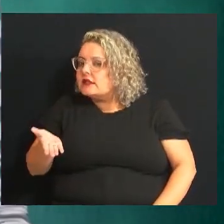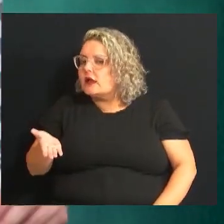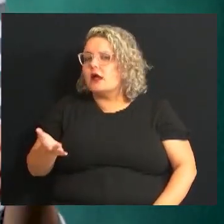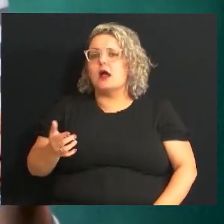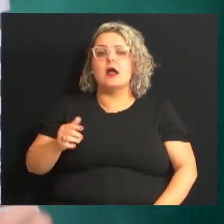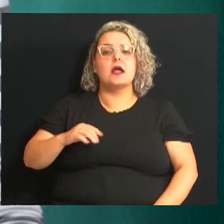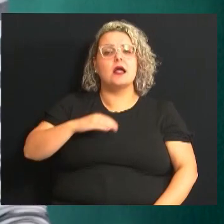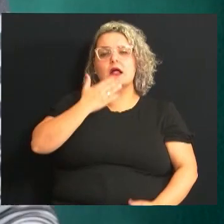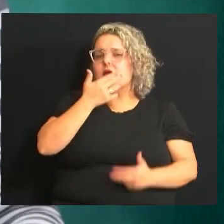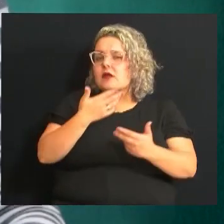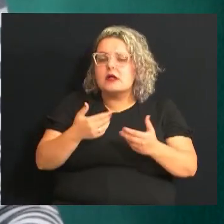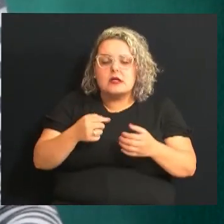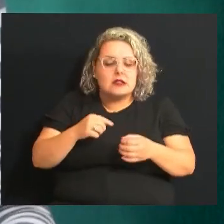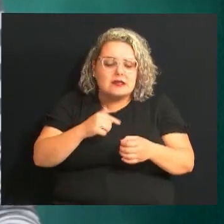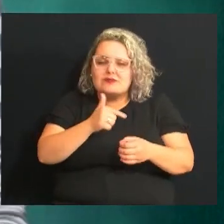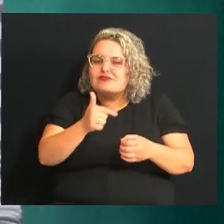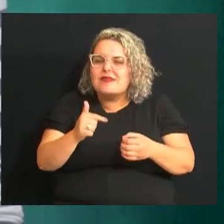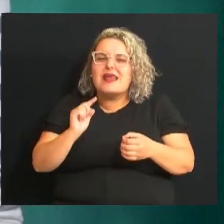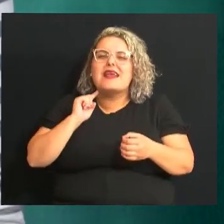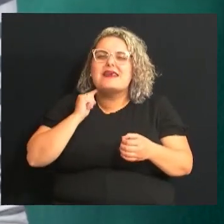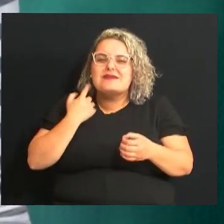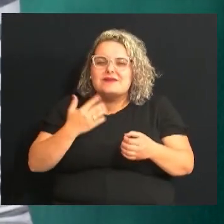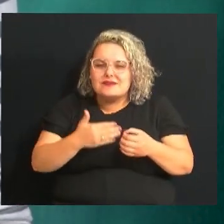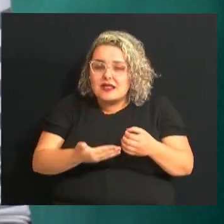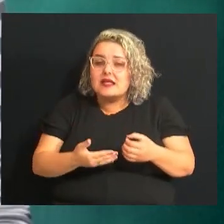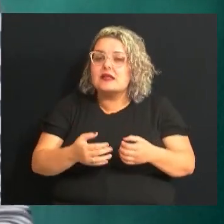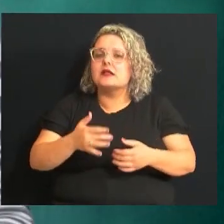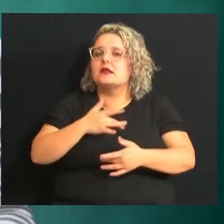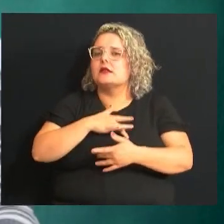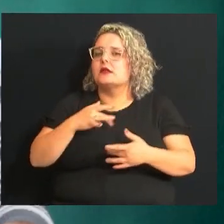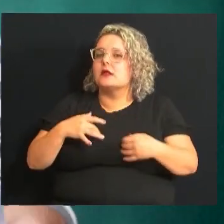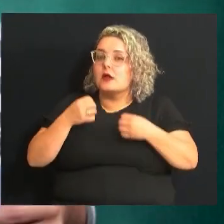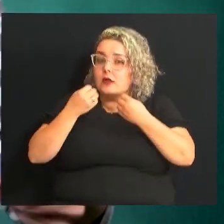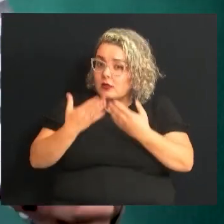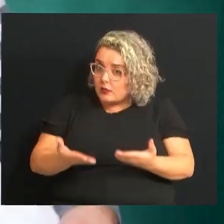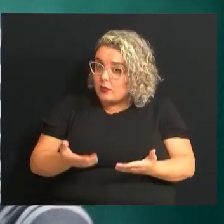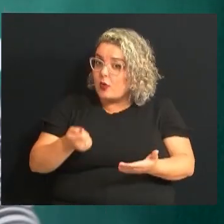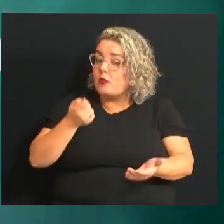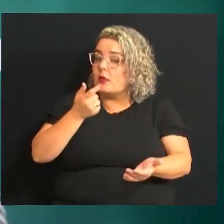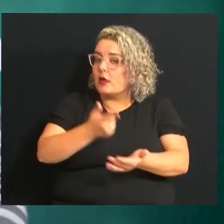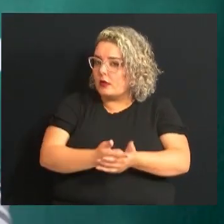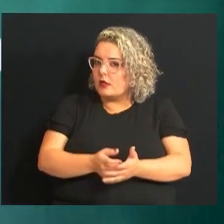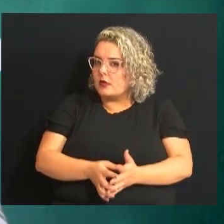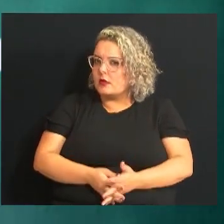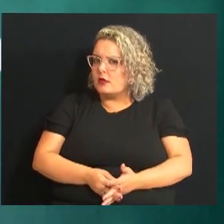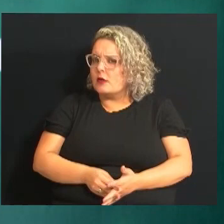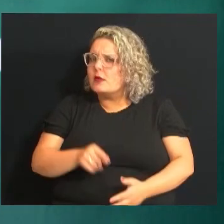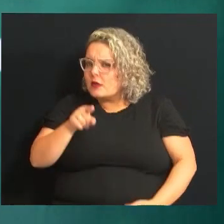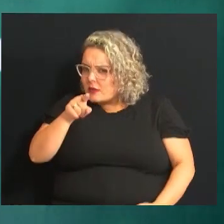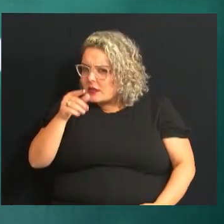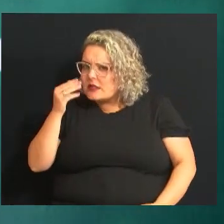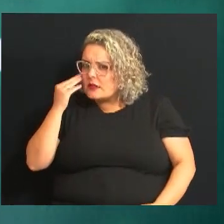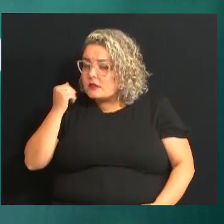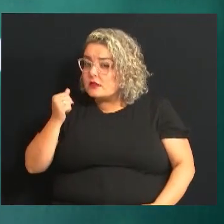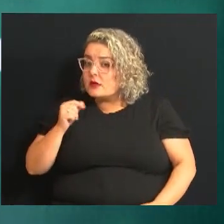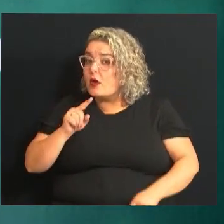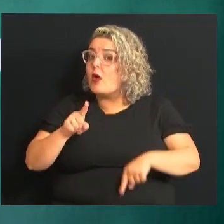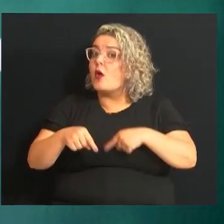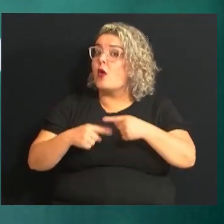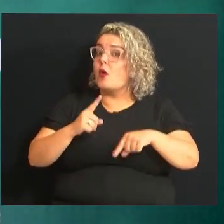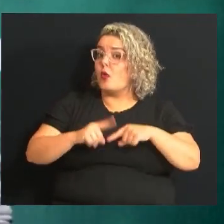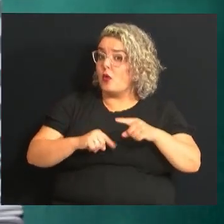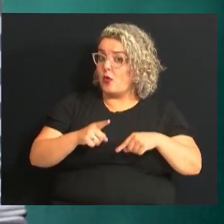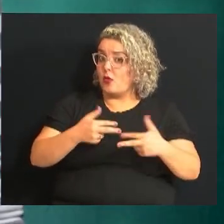aquela cenoura mais laranjinha, aquela fruta que não tem risquinho, porque acha que aí sim aquele produto está saudável e bom